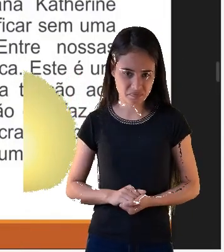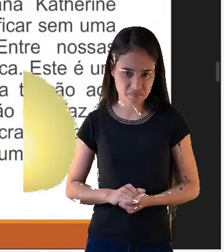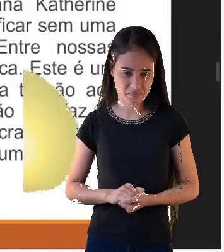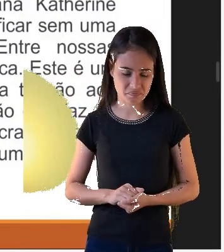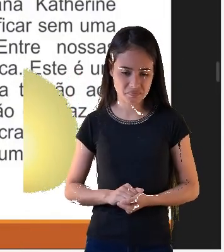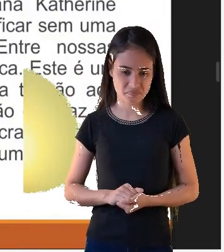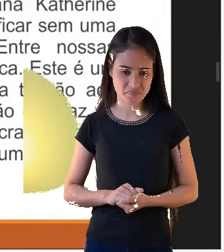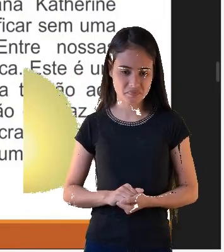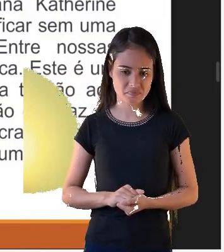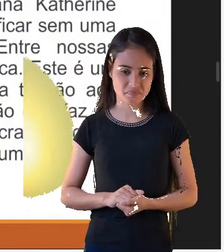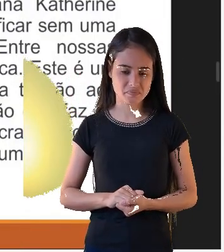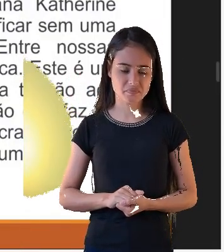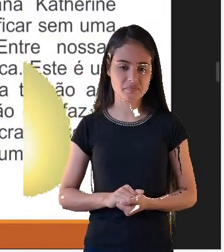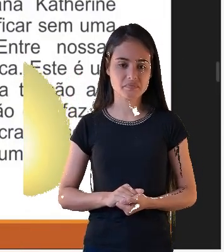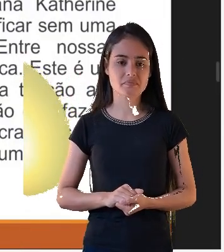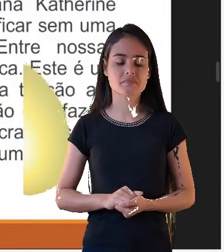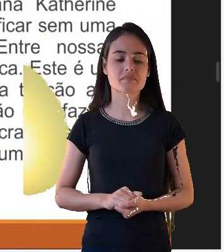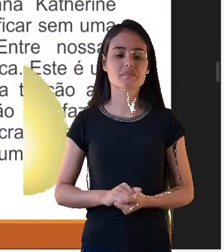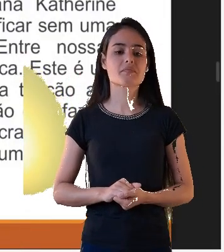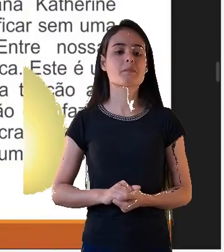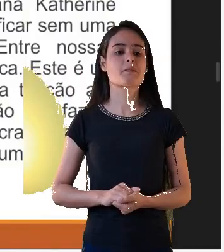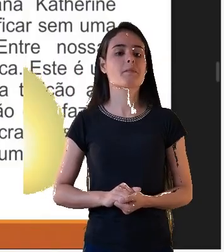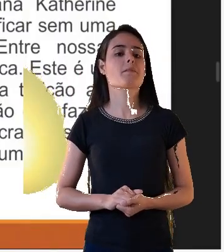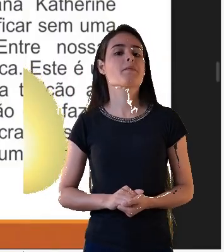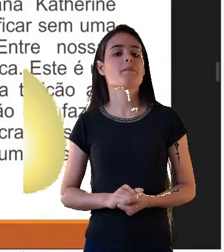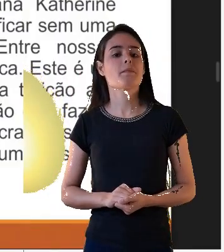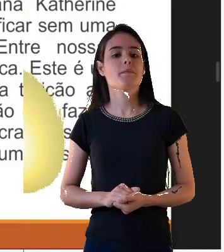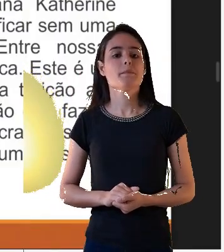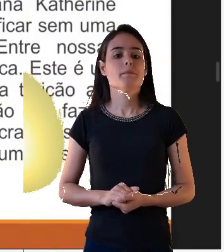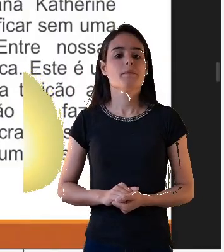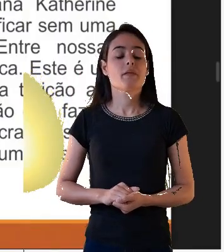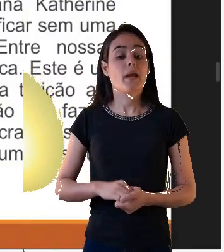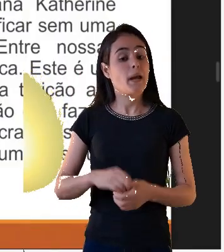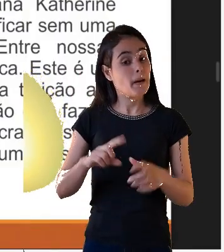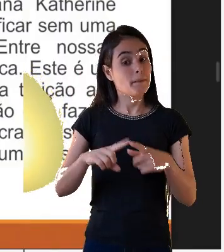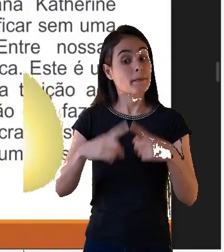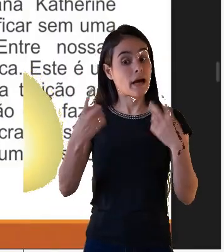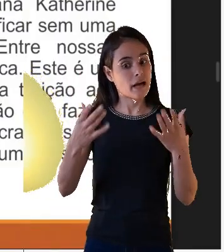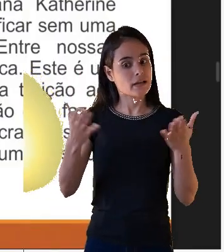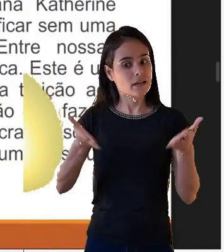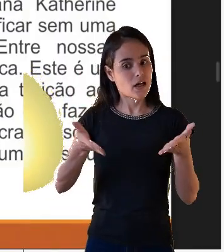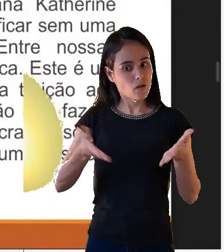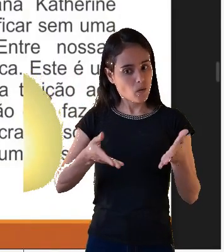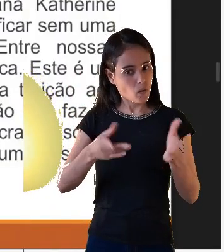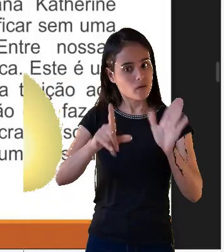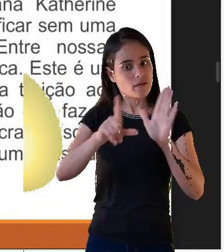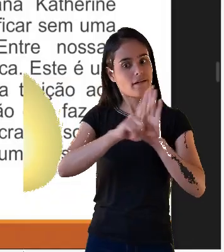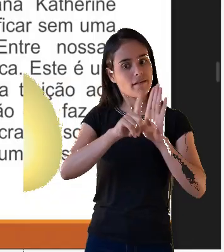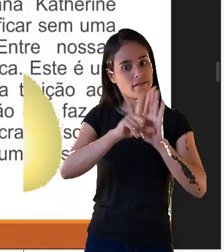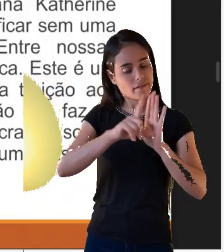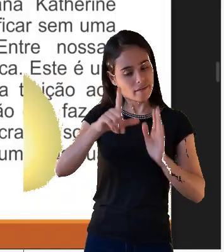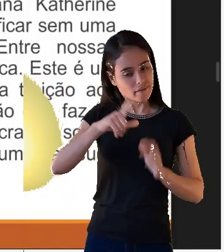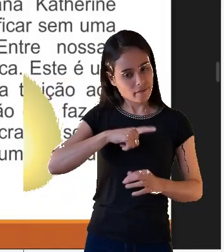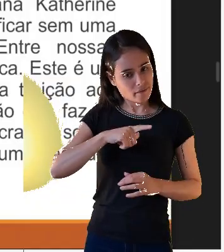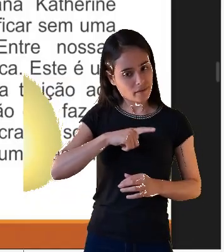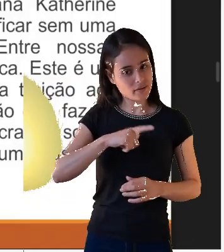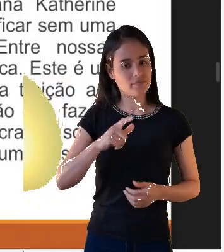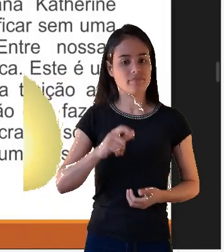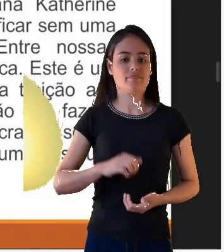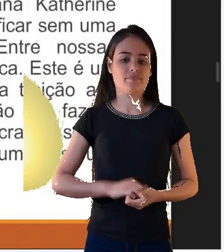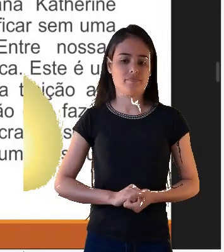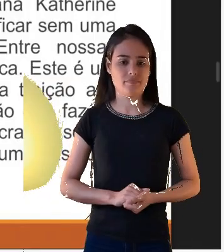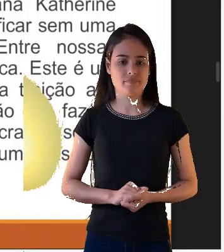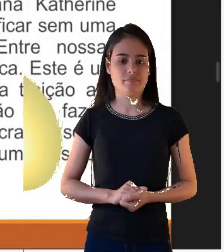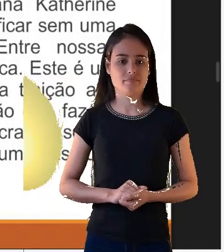tanta importância, assim como até hoje, né? A gente tem pouquíssimas pessoas que são presas no Brasil